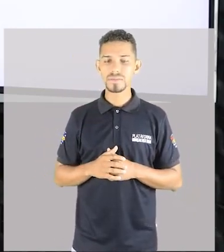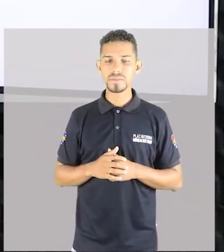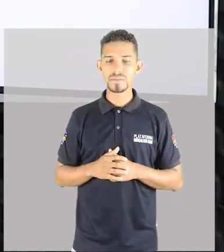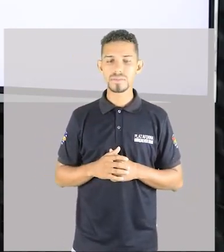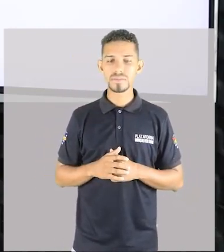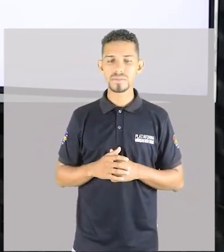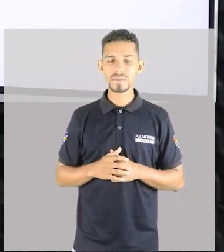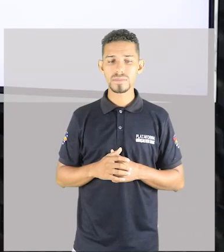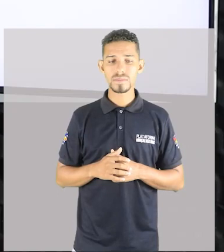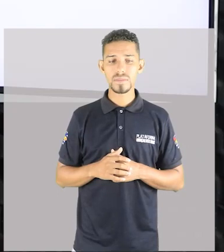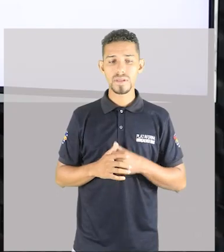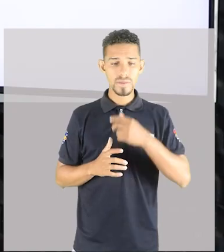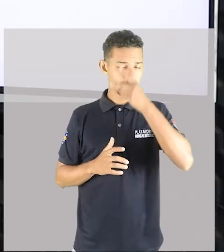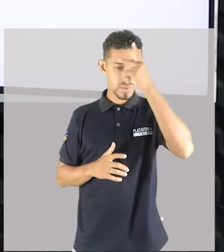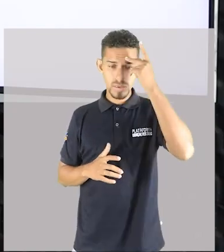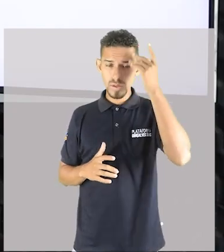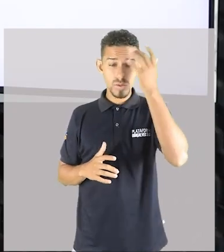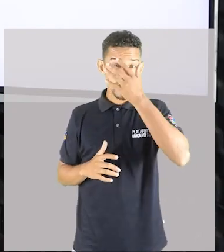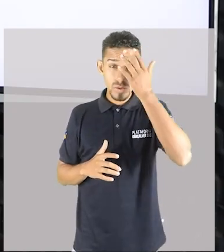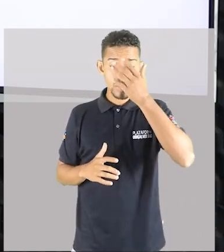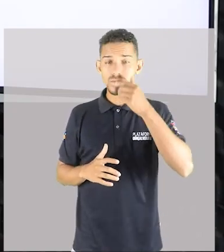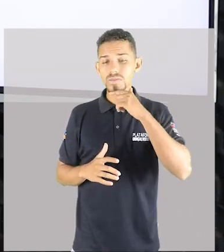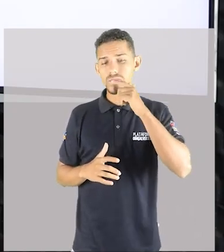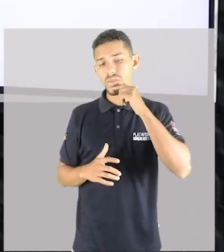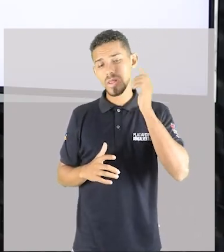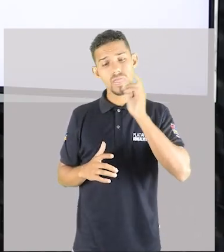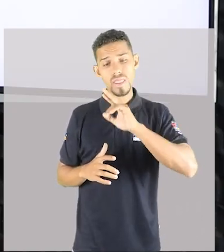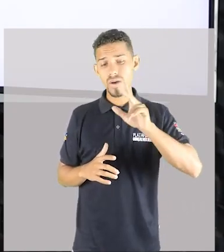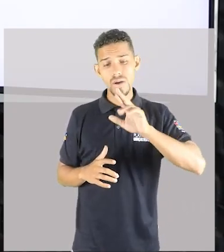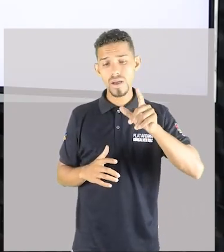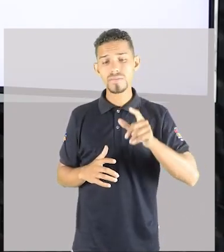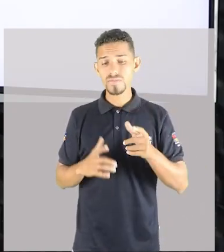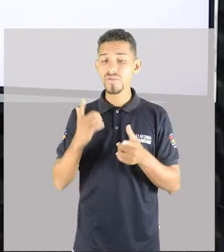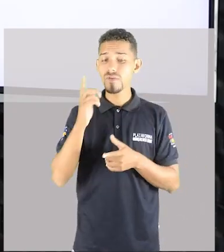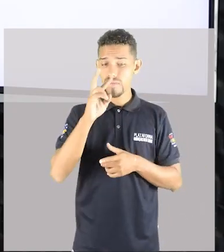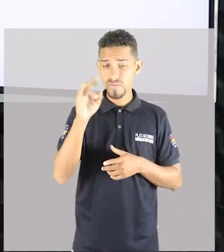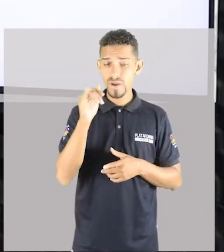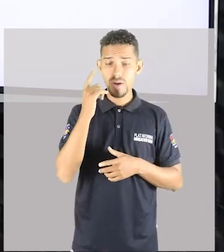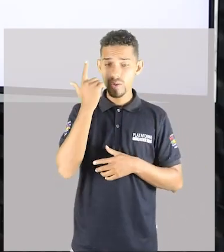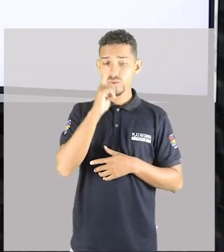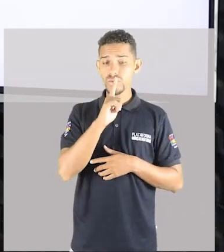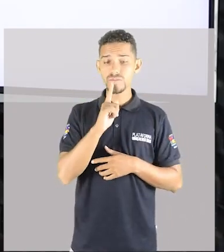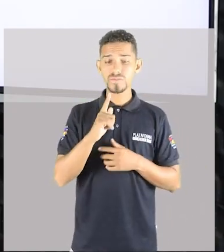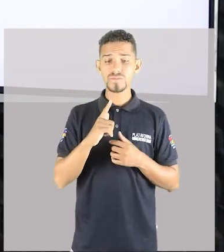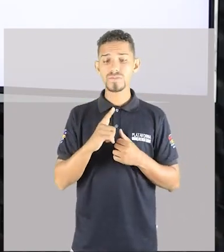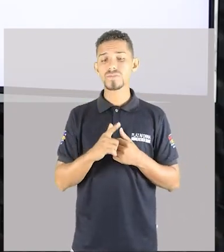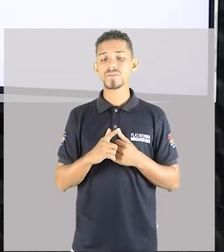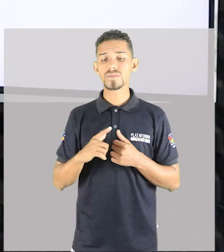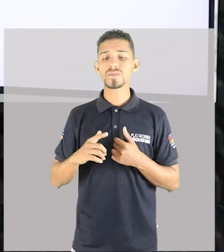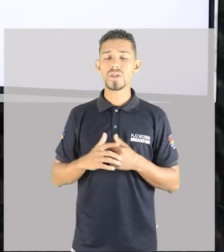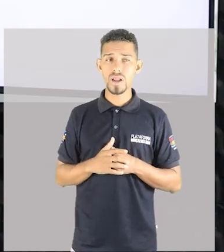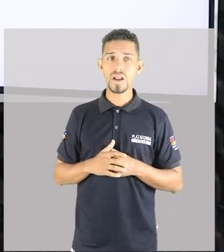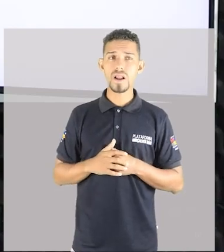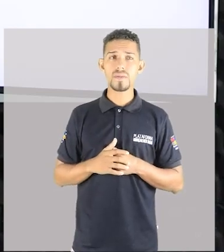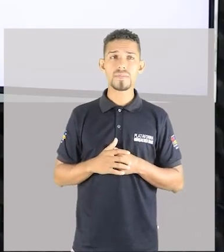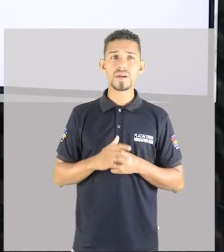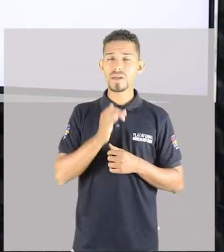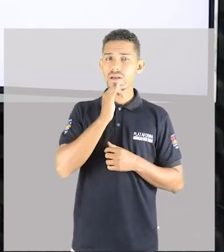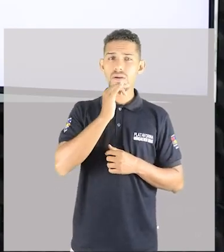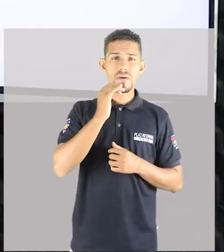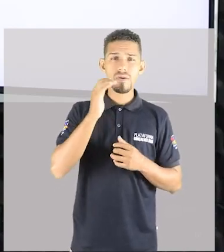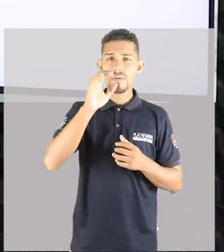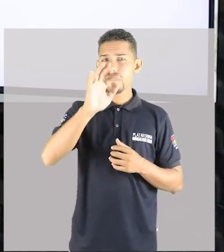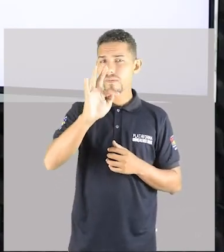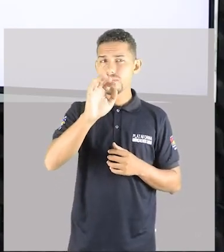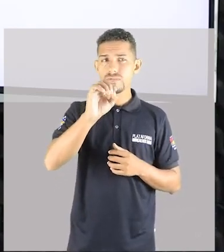E aí, então a pessoa não olha nada? Não, porque não é isso. Ela vai olhar. Ela vai olhar uma imagem sem foco, porque a imagem boa